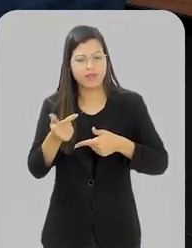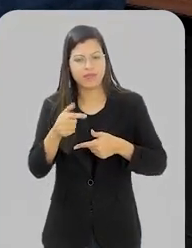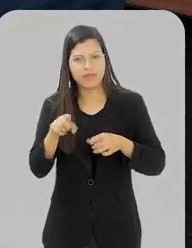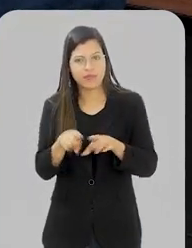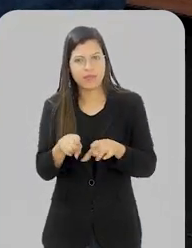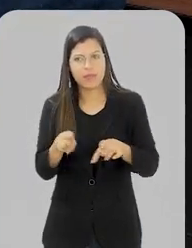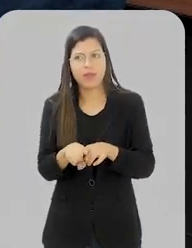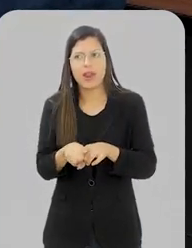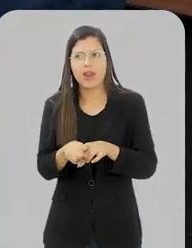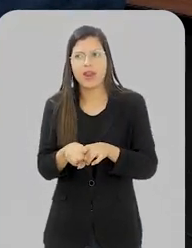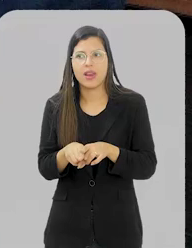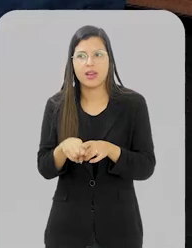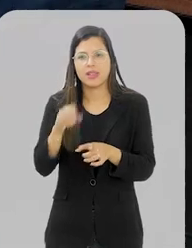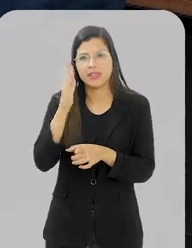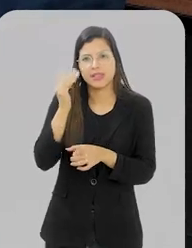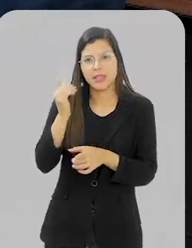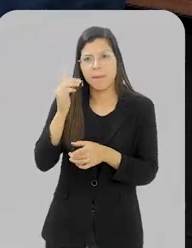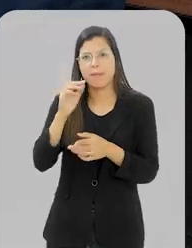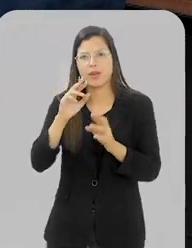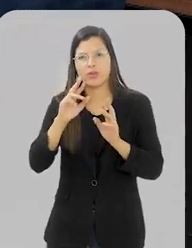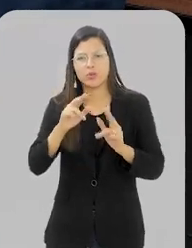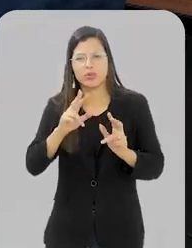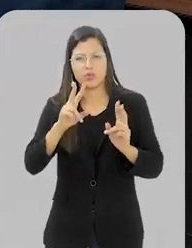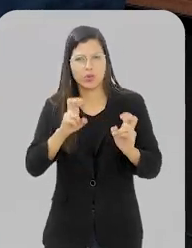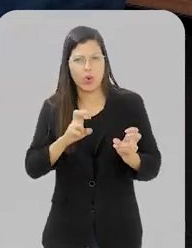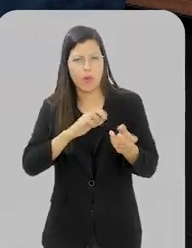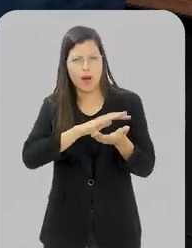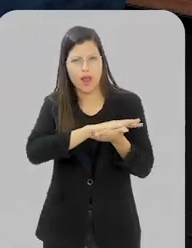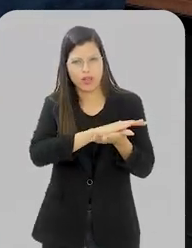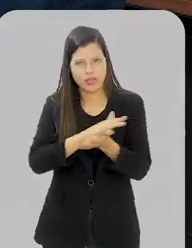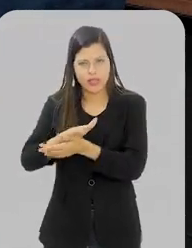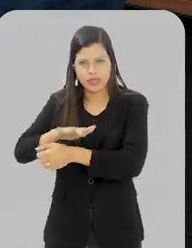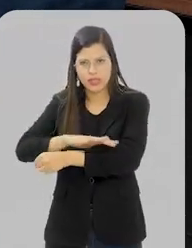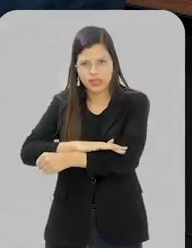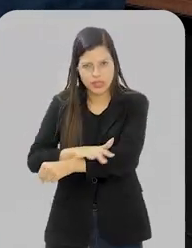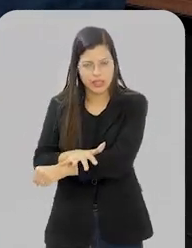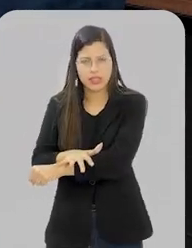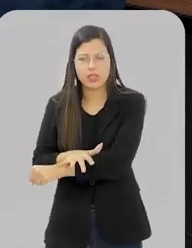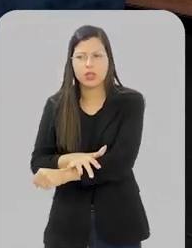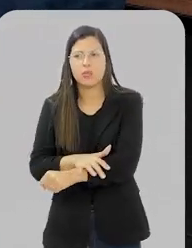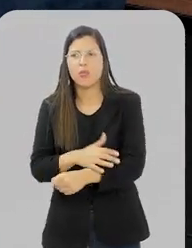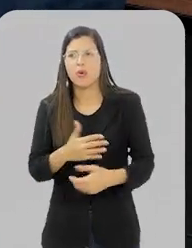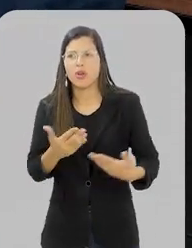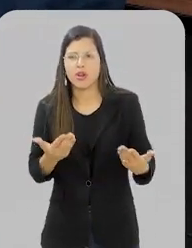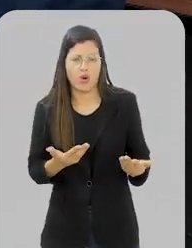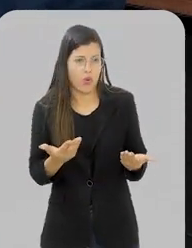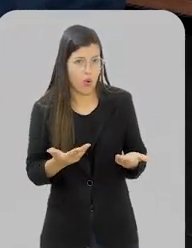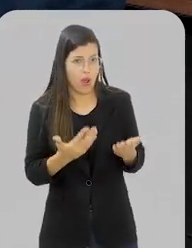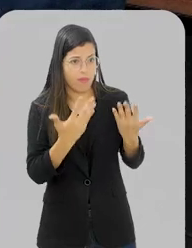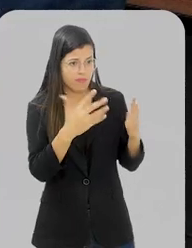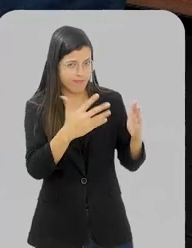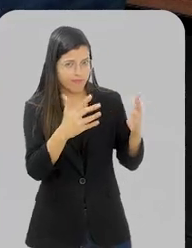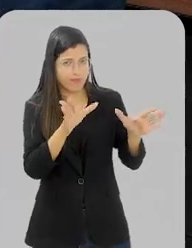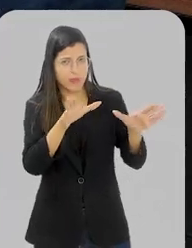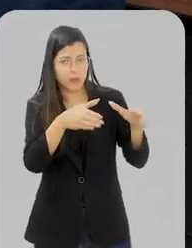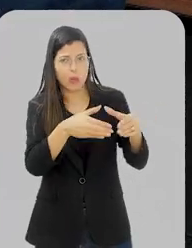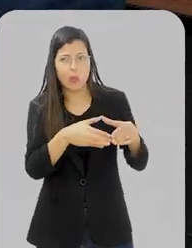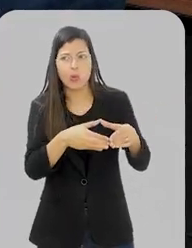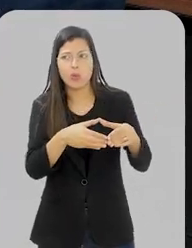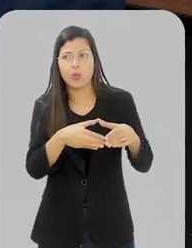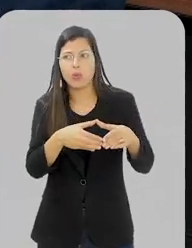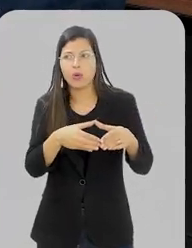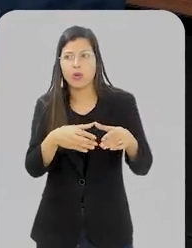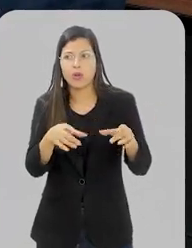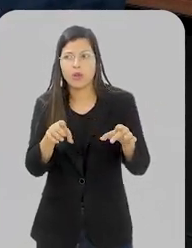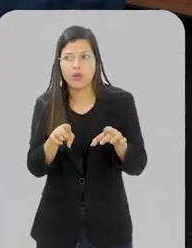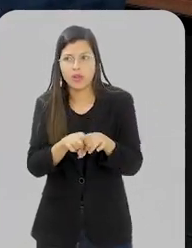com a intolerância com o racismo mas como também agora que te dou os parabéns a você equipe